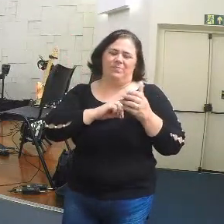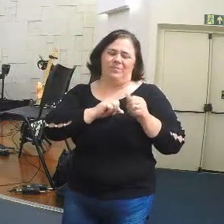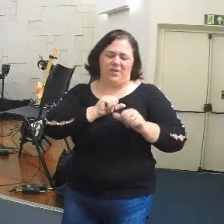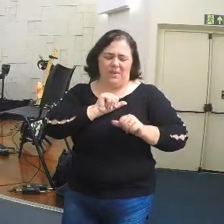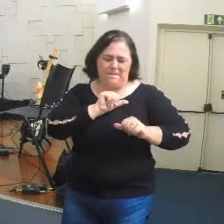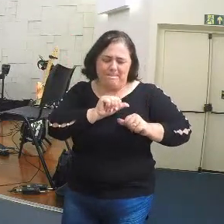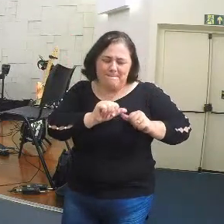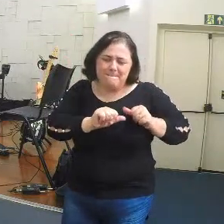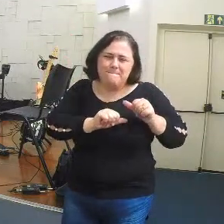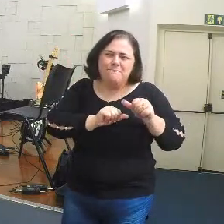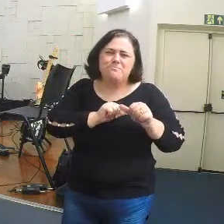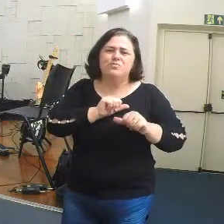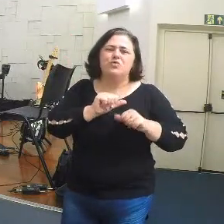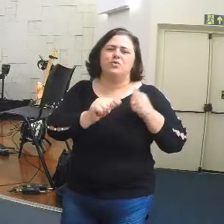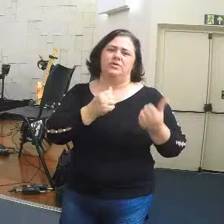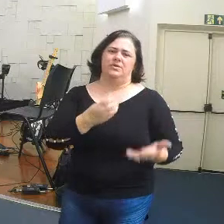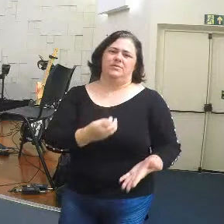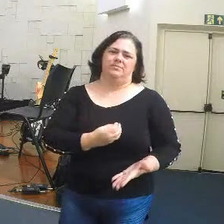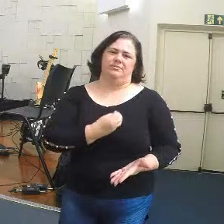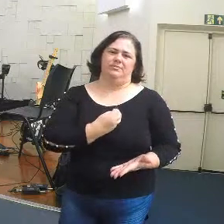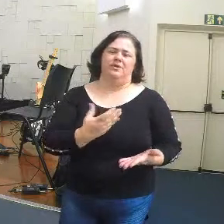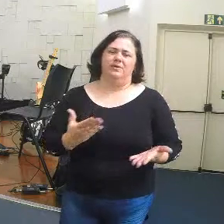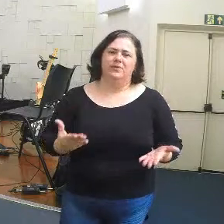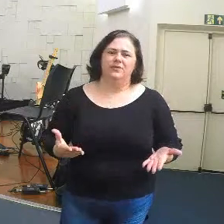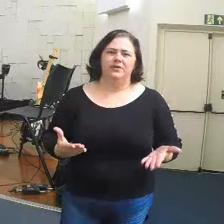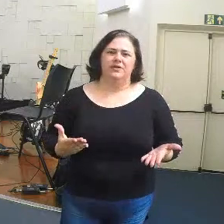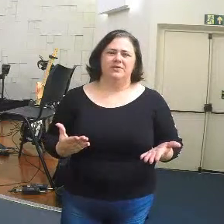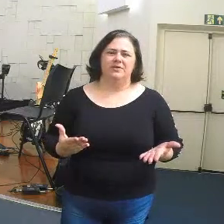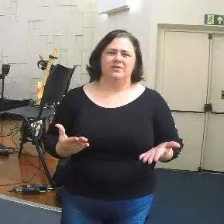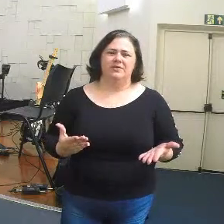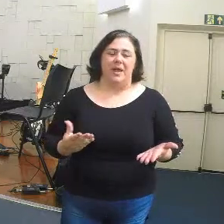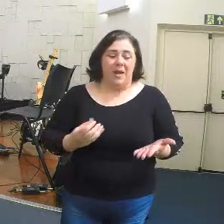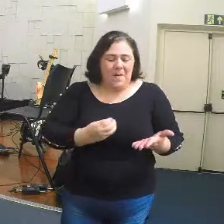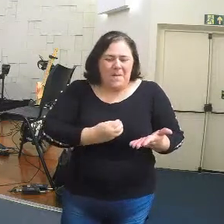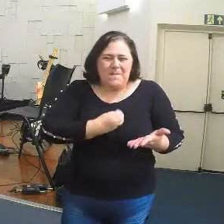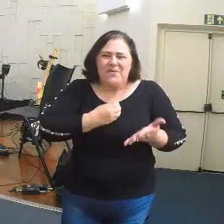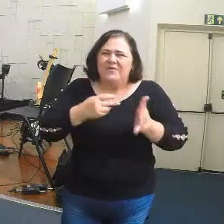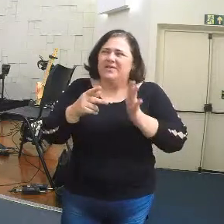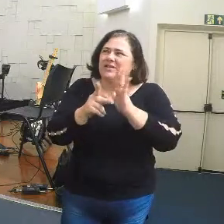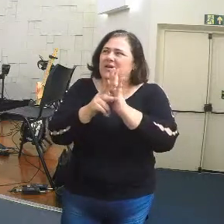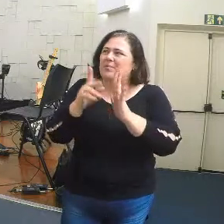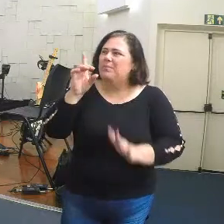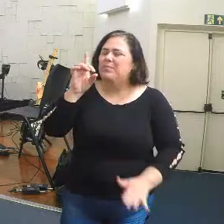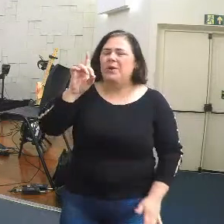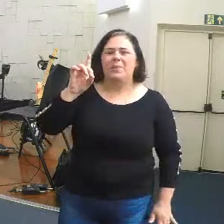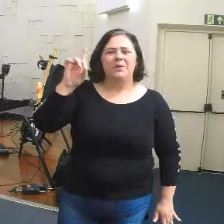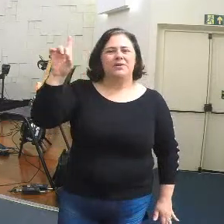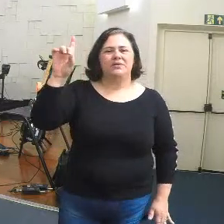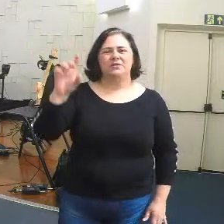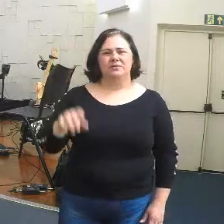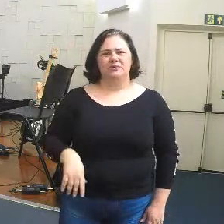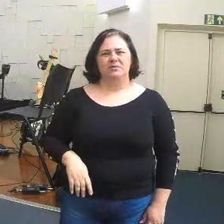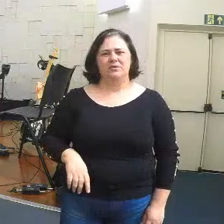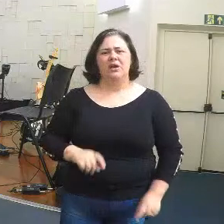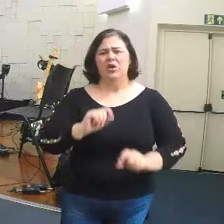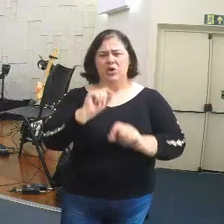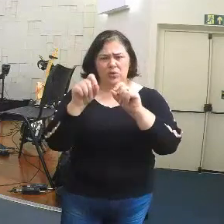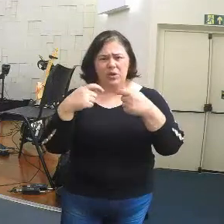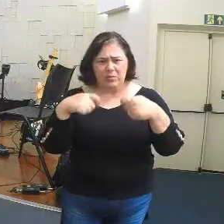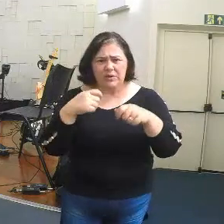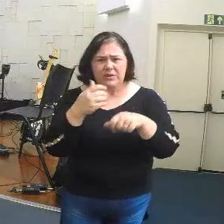vida espiritual, se assim a gente pode chamar, vida de Deus em mim. O que é que eu preciso fazer na prática? Eu